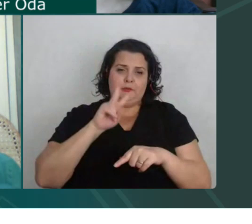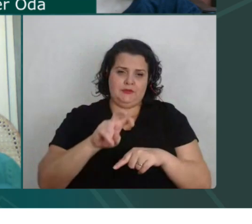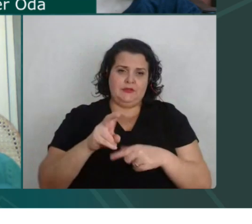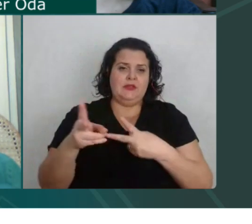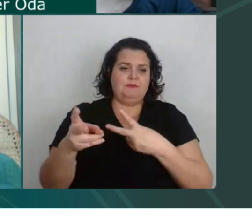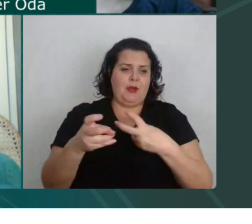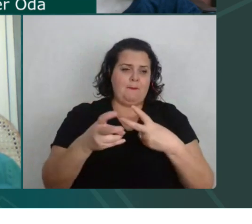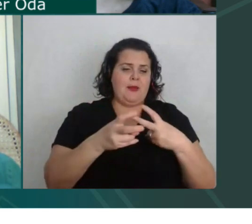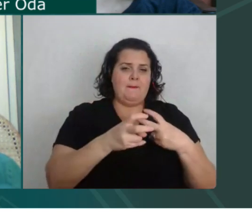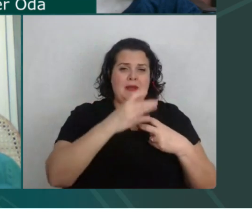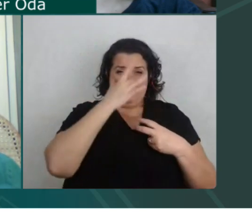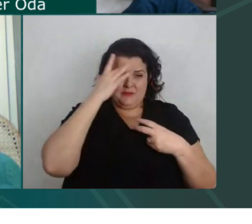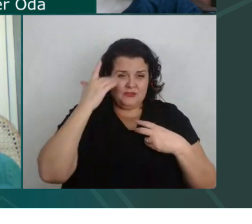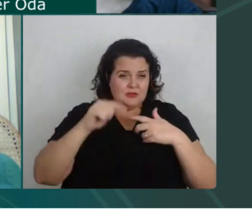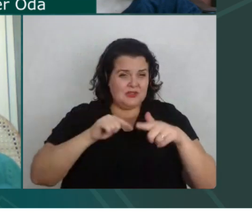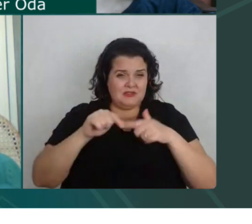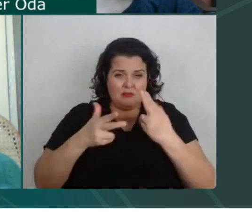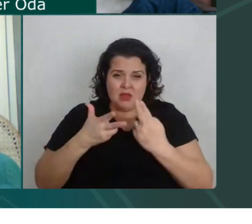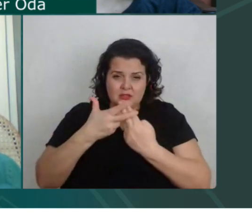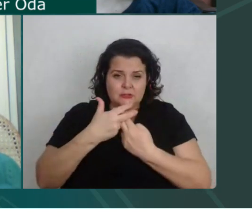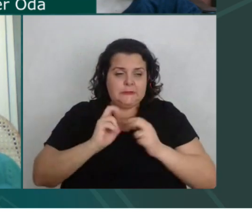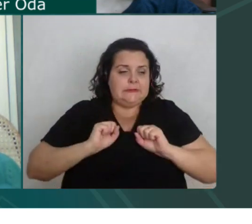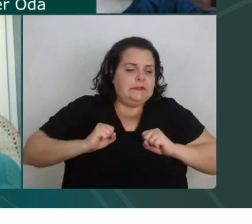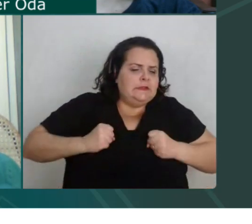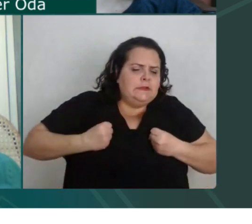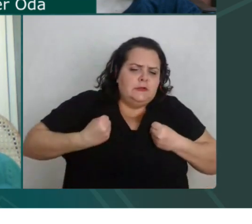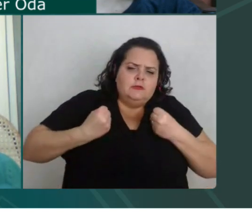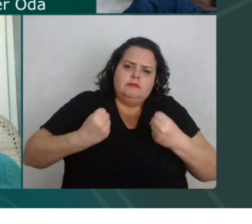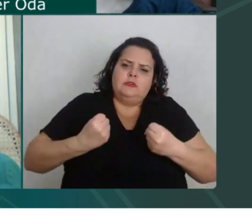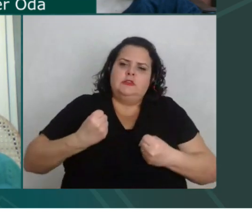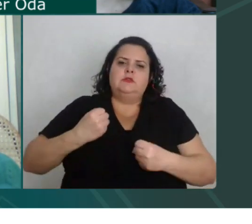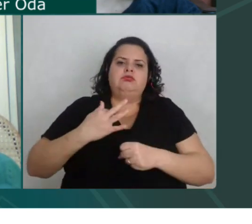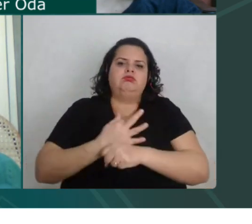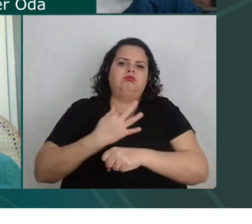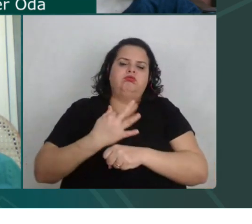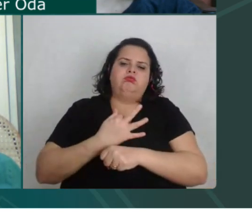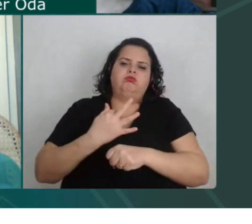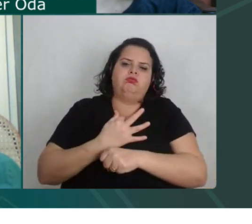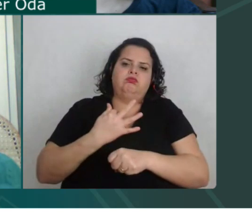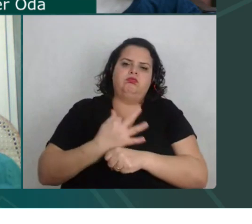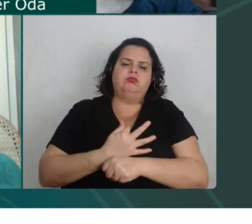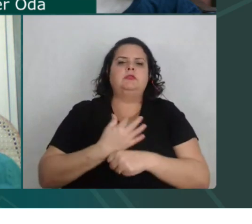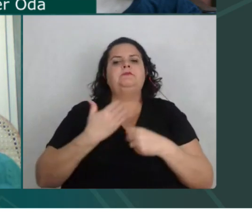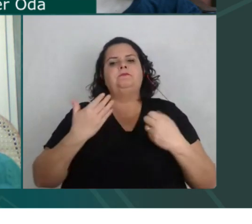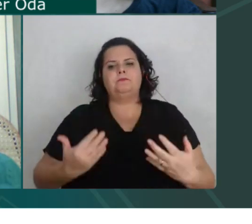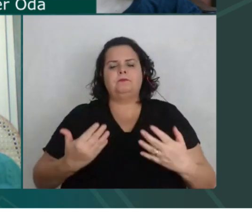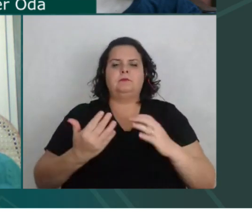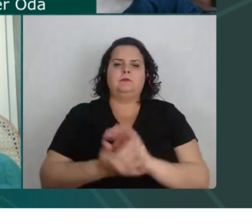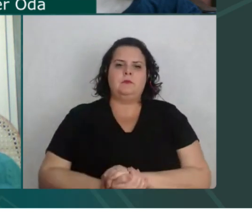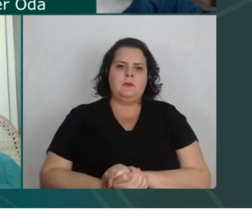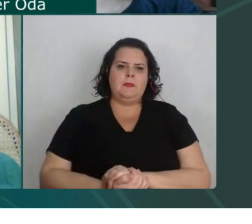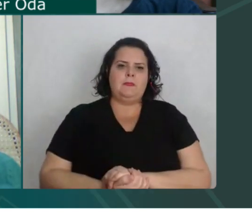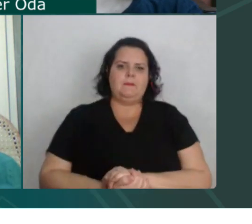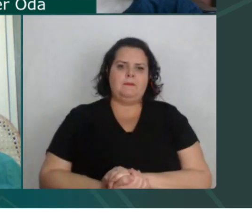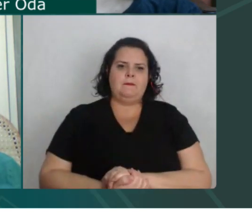para enfrentar essa situação desde antes e principalmente agora. Professor Nelson, eu lhe passo a